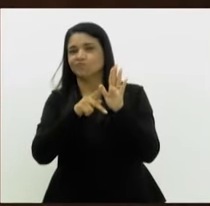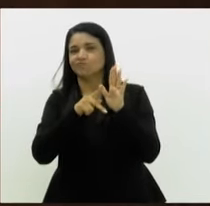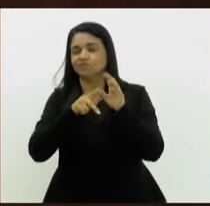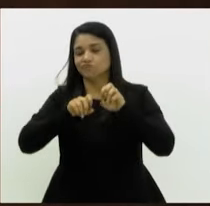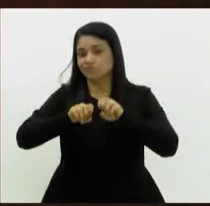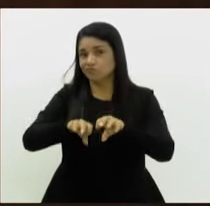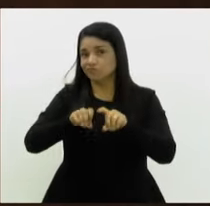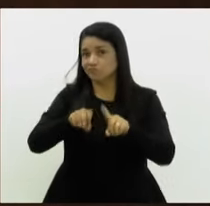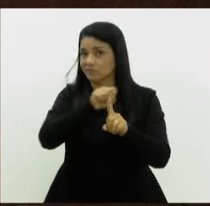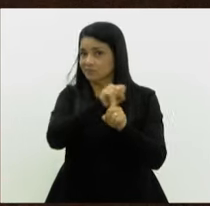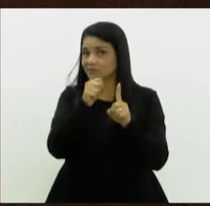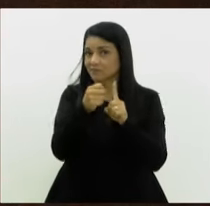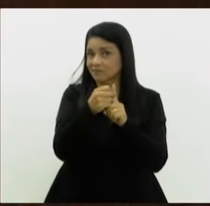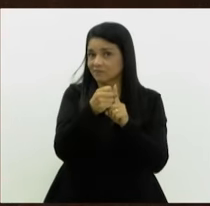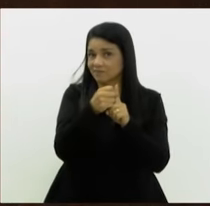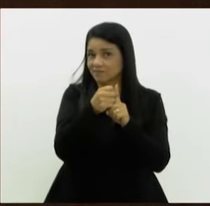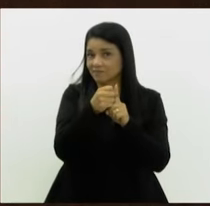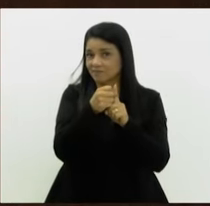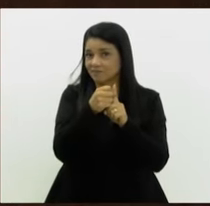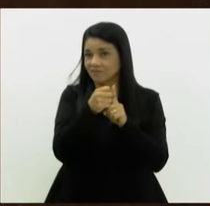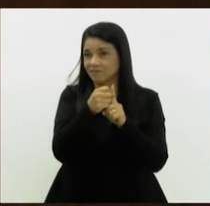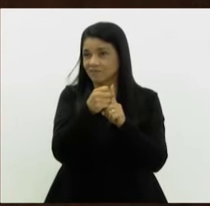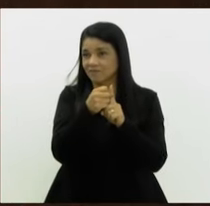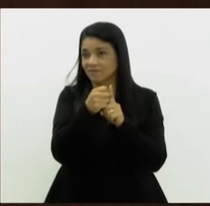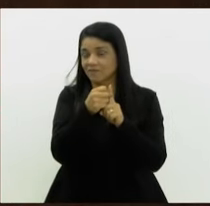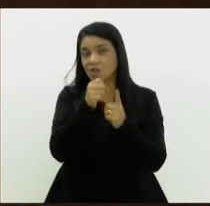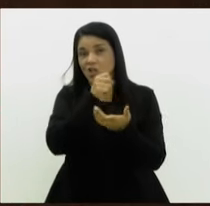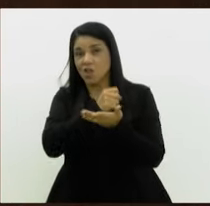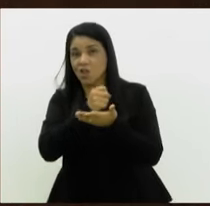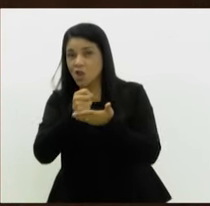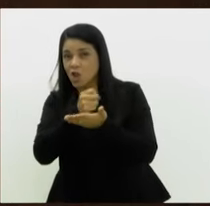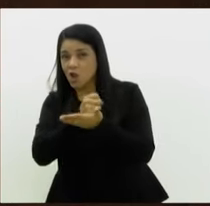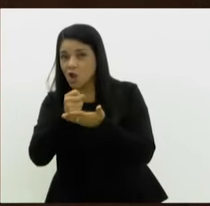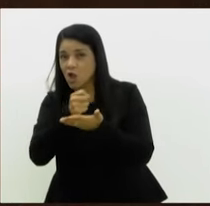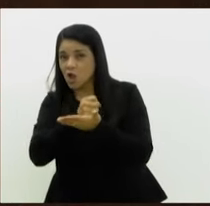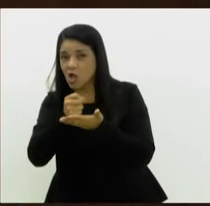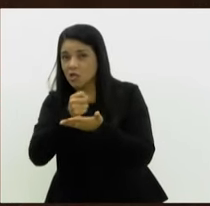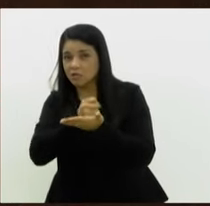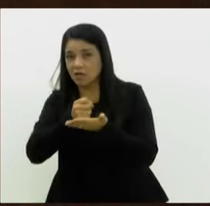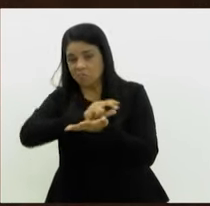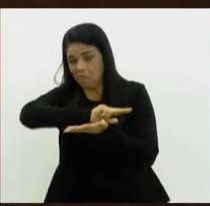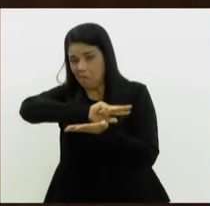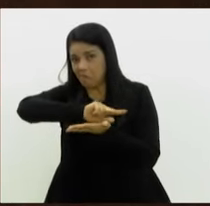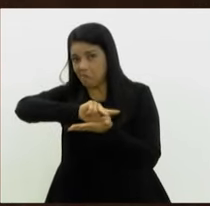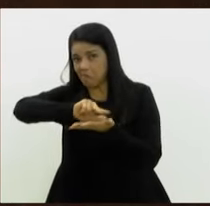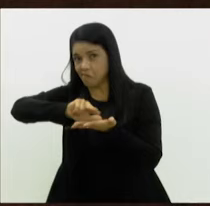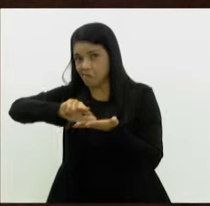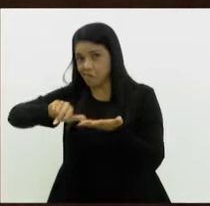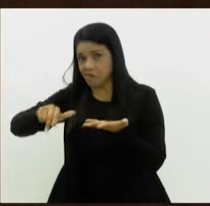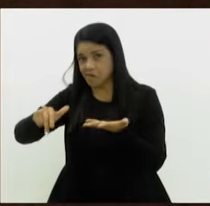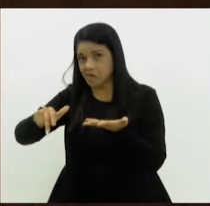social e começar a fazer contratações indiscriminadamente